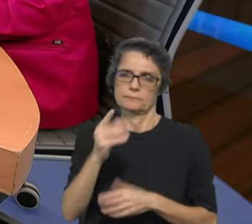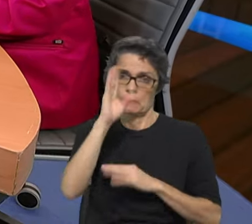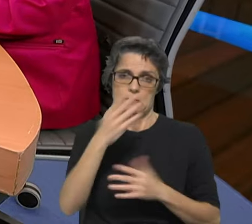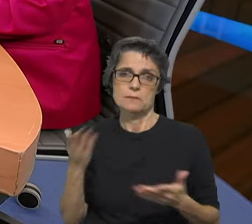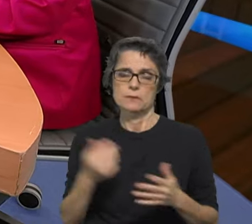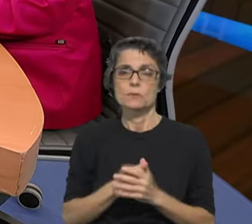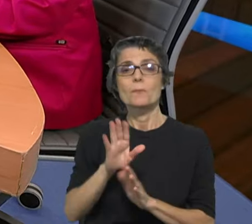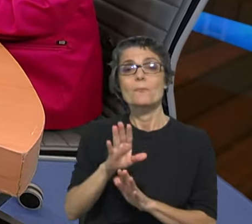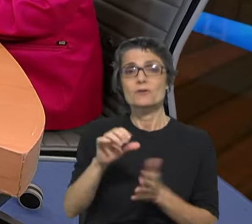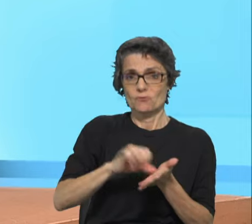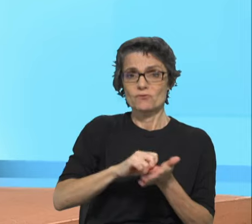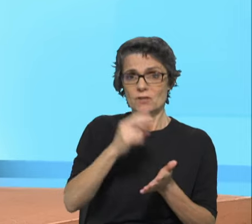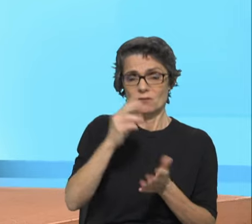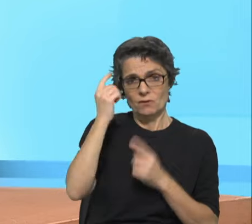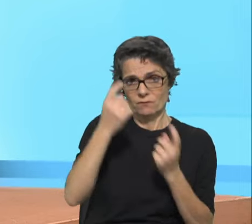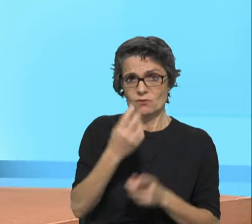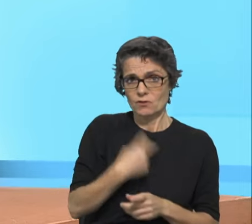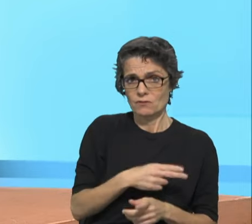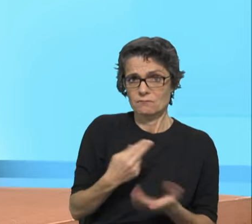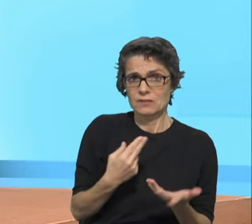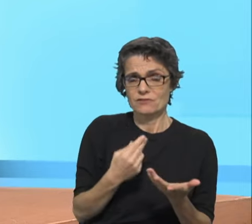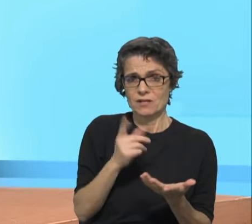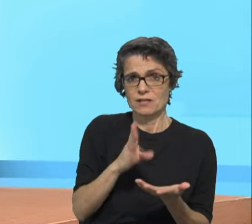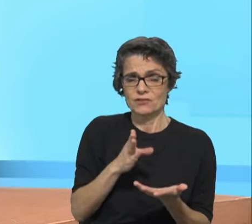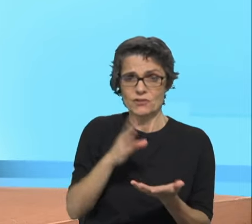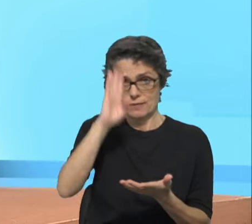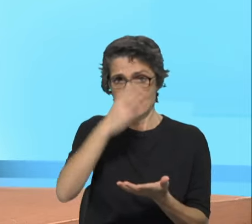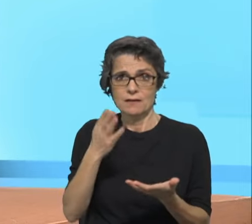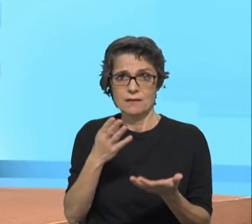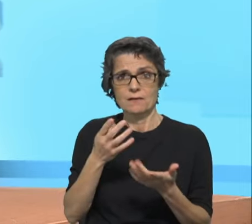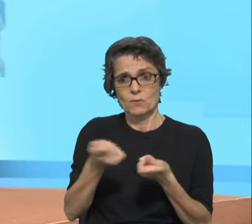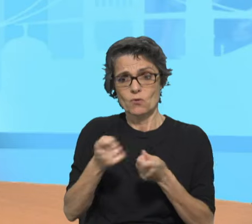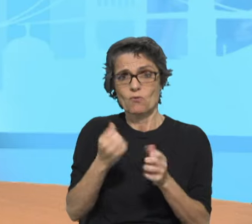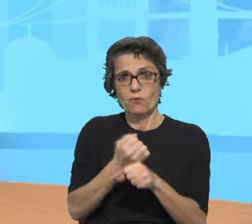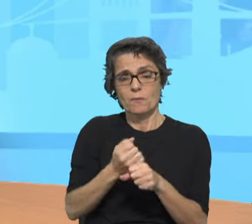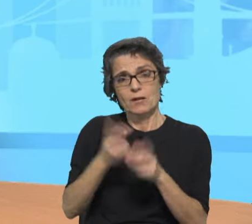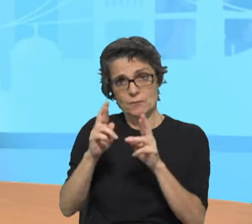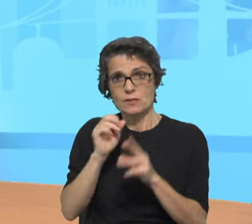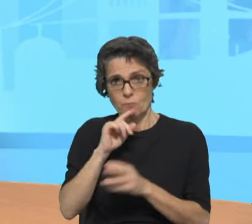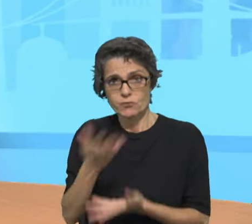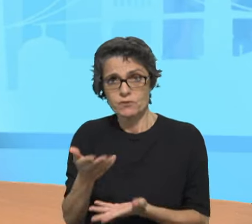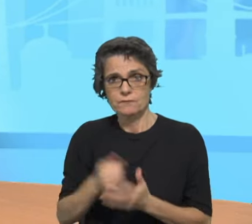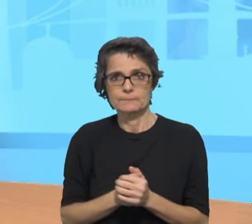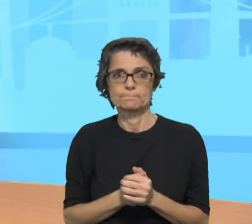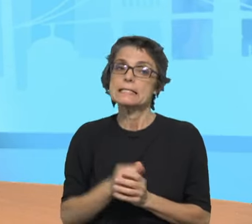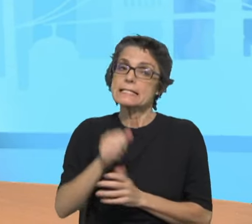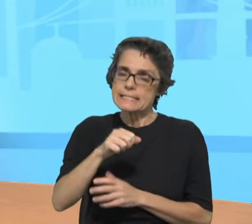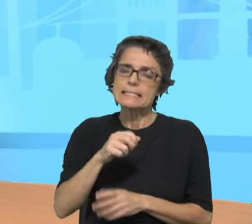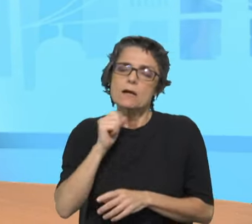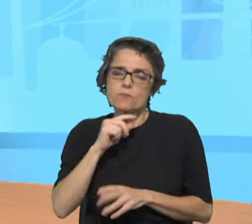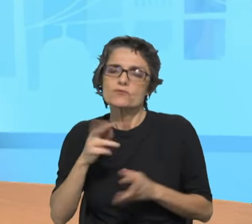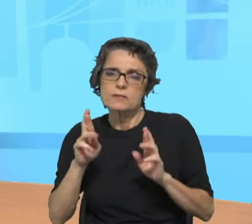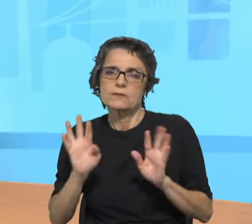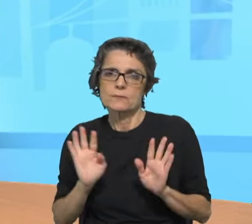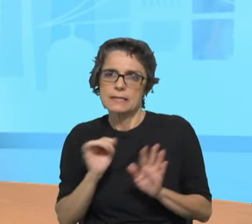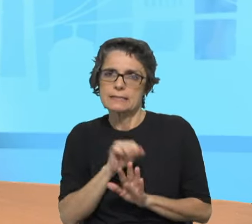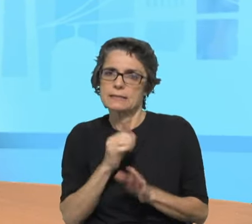fez, portanto, reconhecer a esperança é reconhecer que ela está presente. E que é possível e que é o caminho de todos os